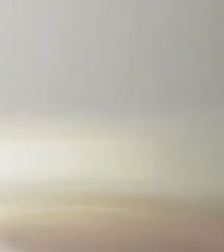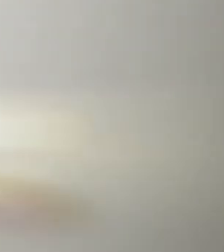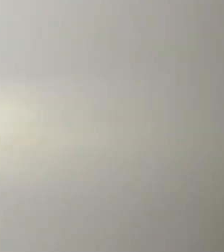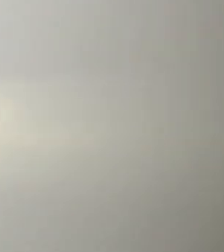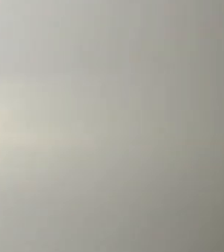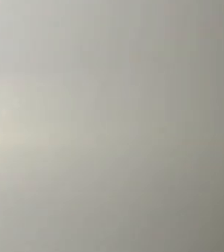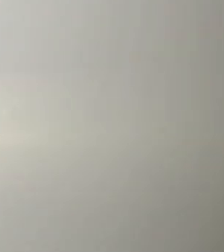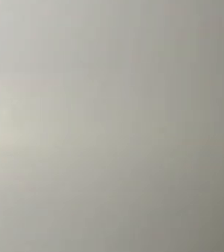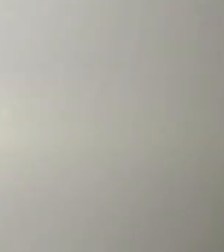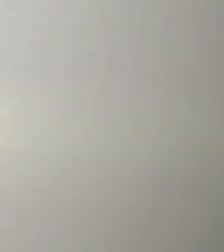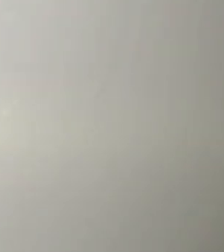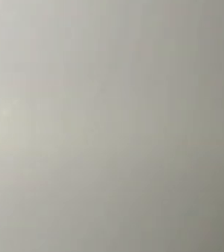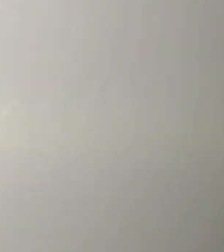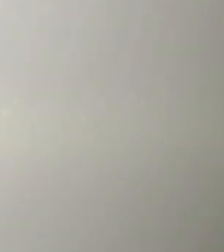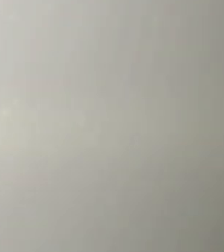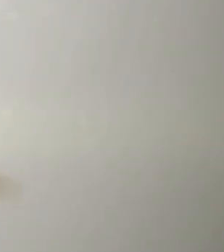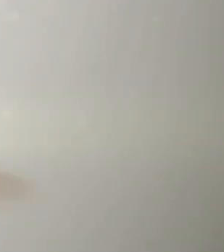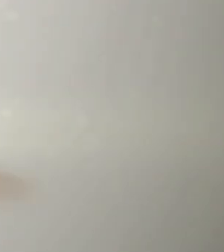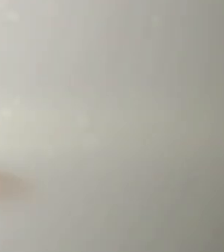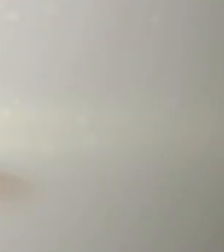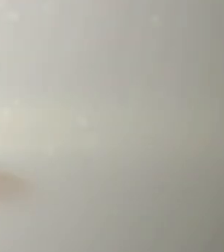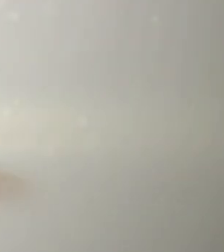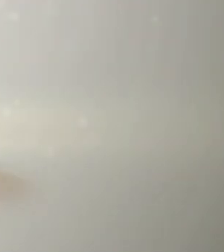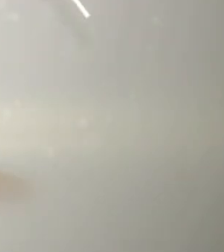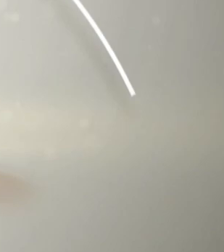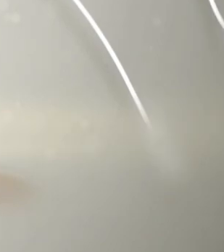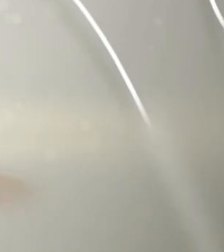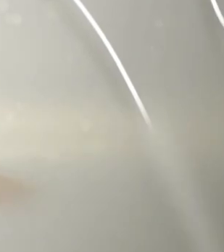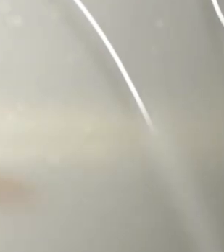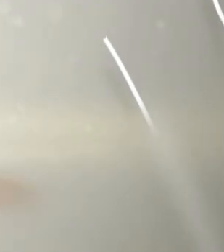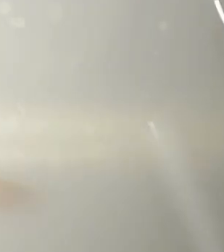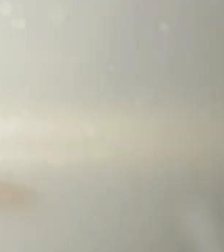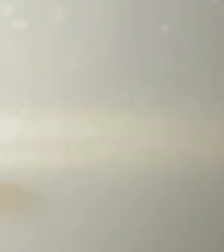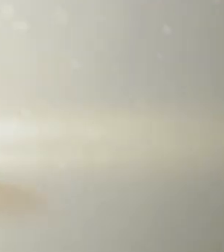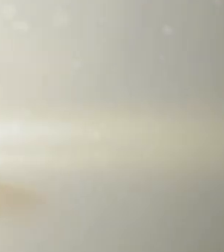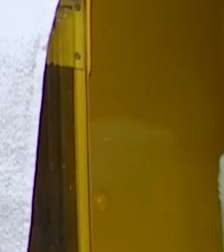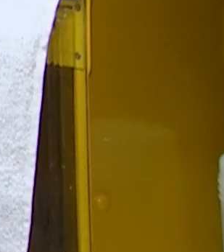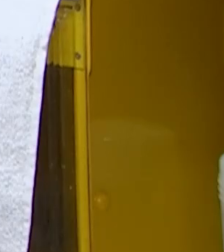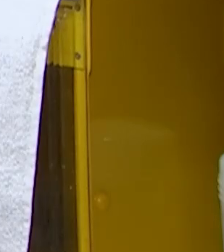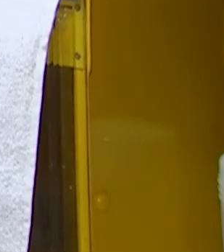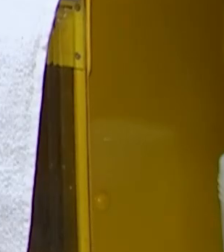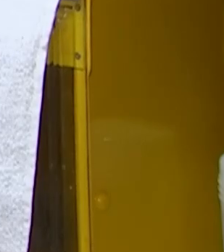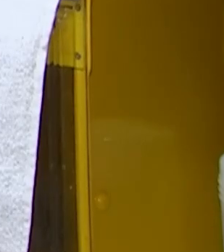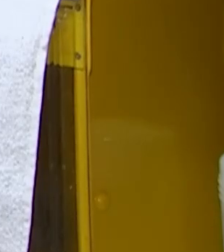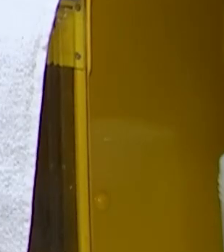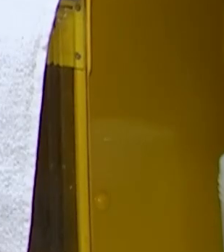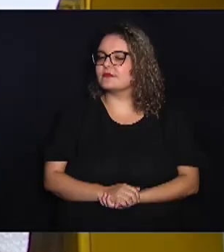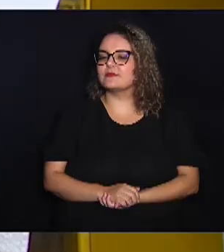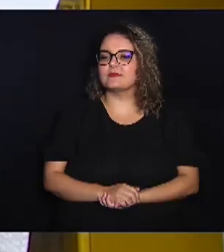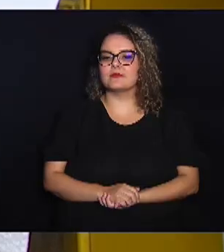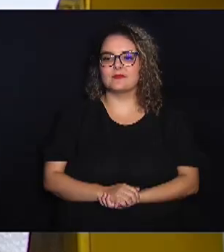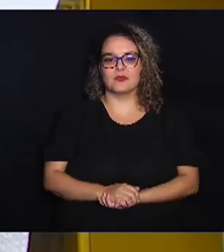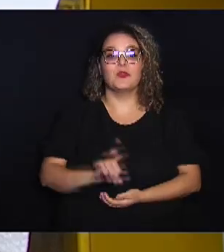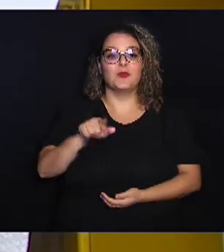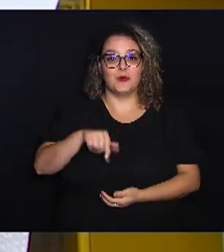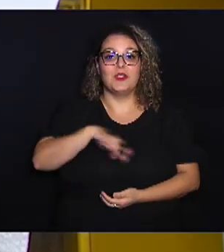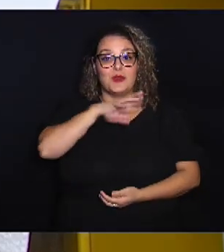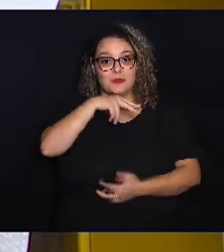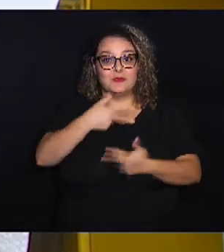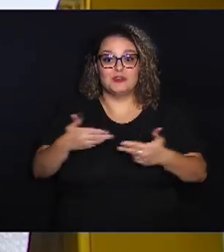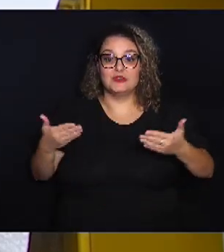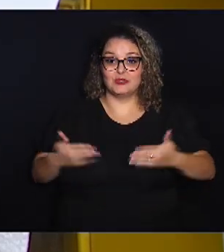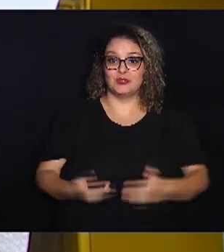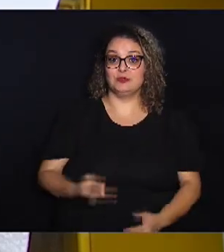É o bicho de hoje, nós vamos falar sobre